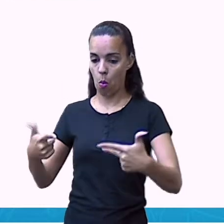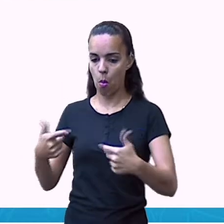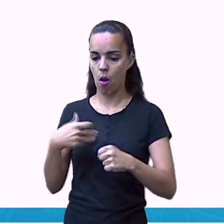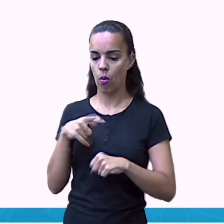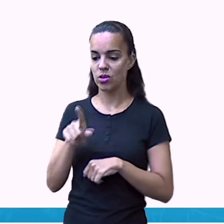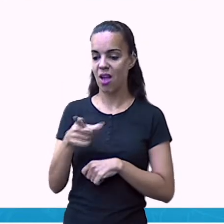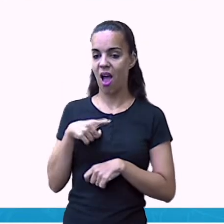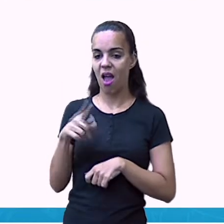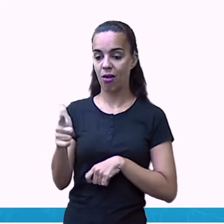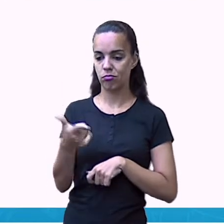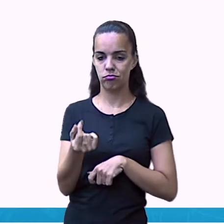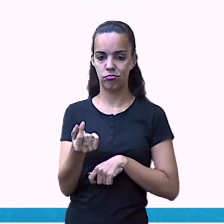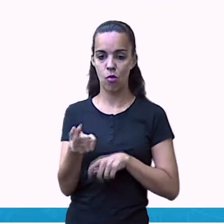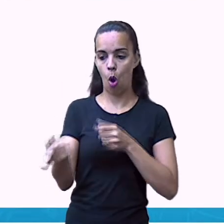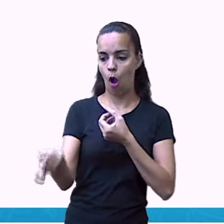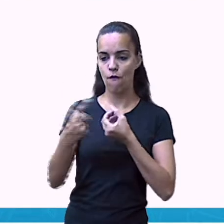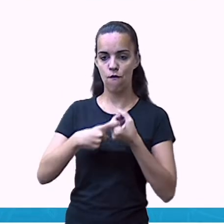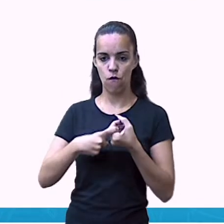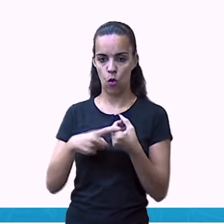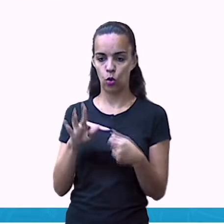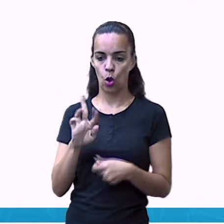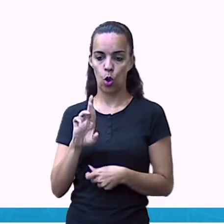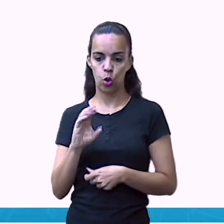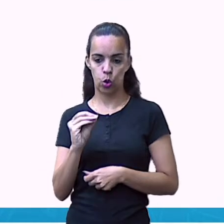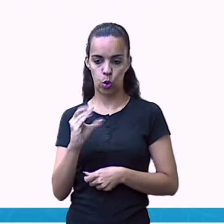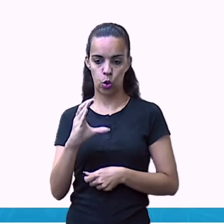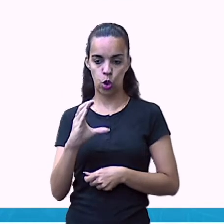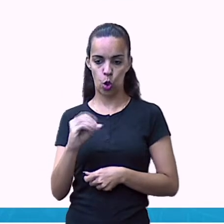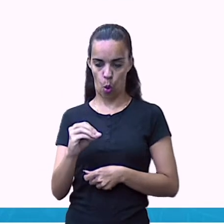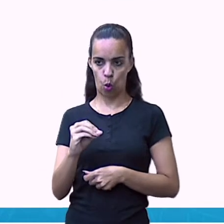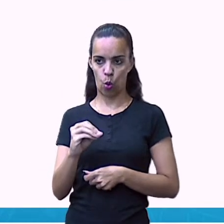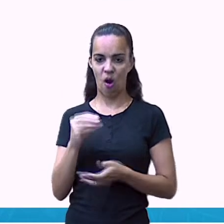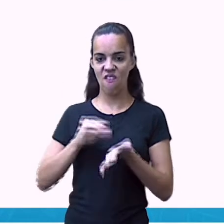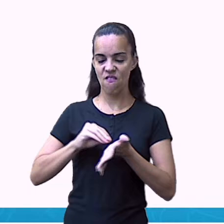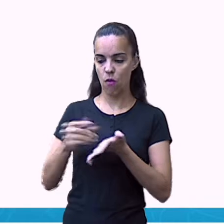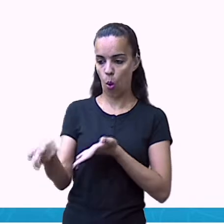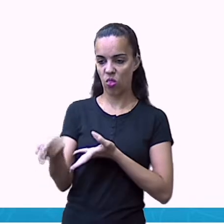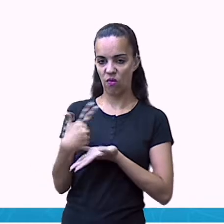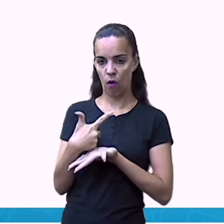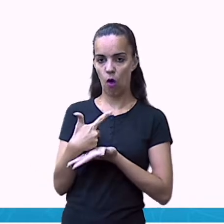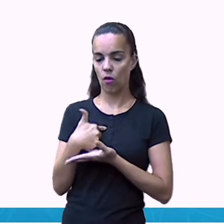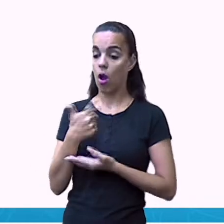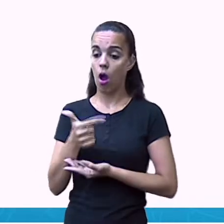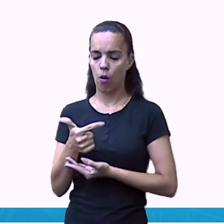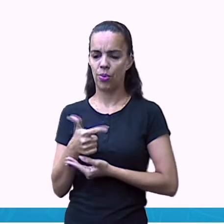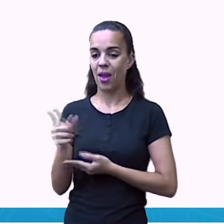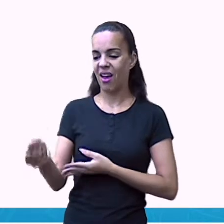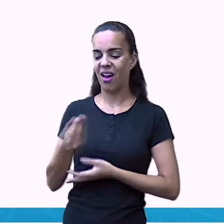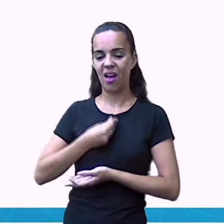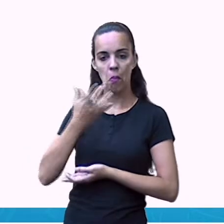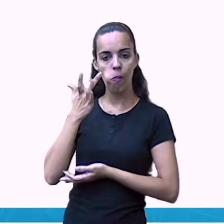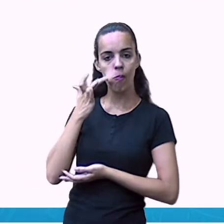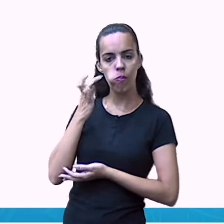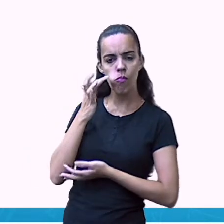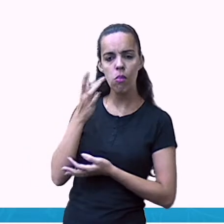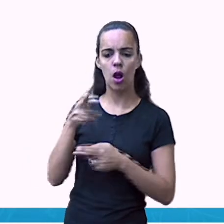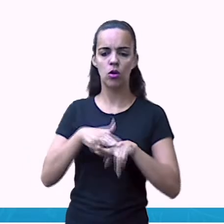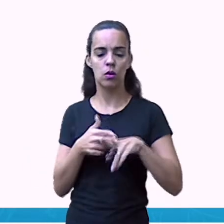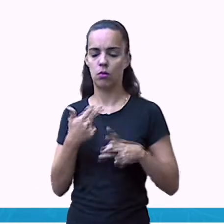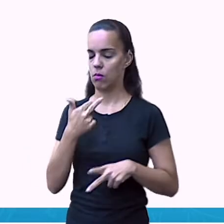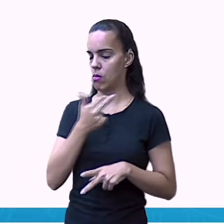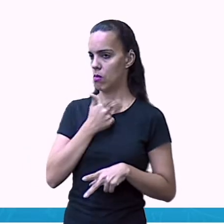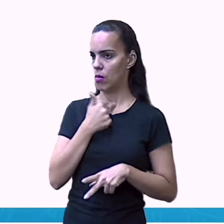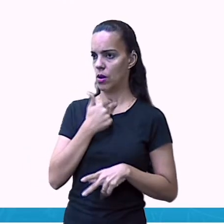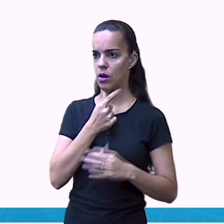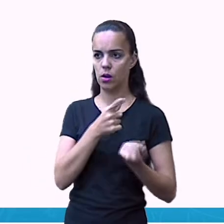e chicletes. O consumidor, ele não é obrigado a aceitar esse troco em balas e chicletes. Se